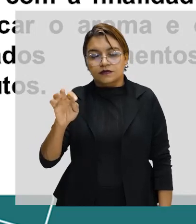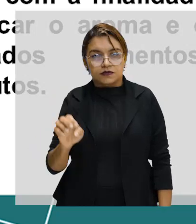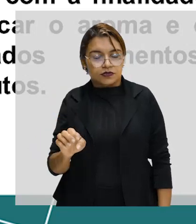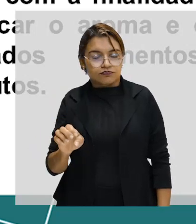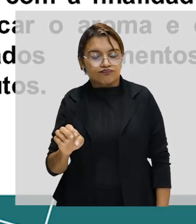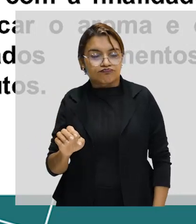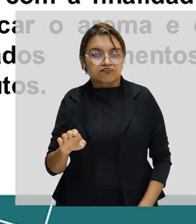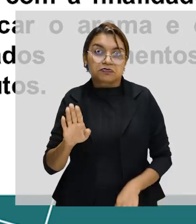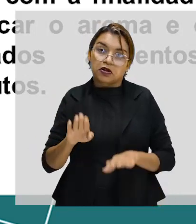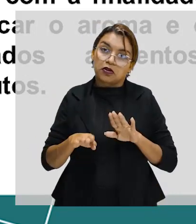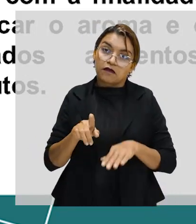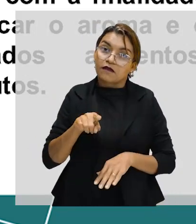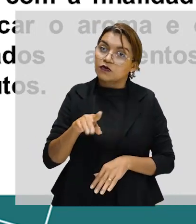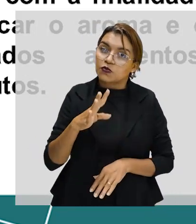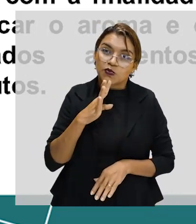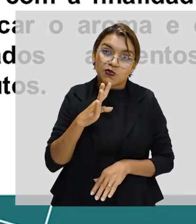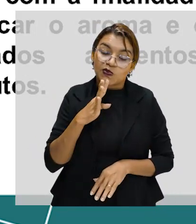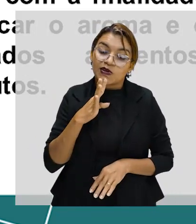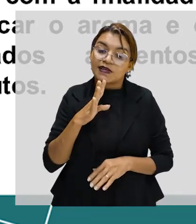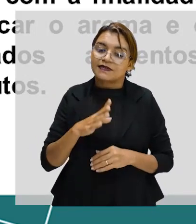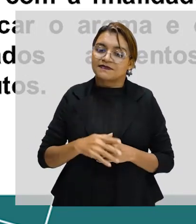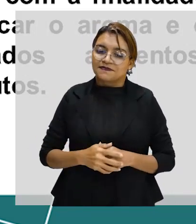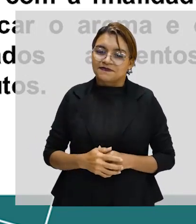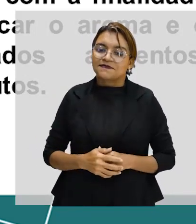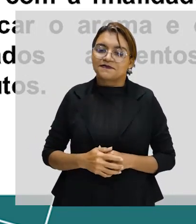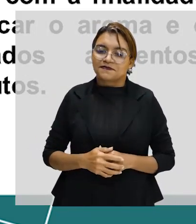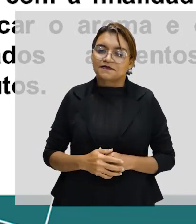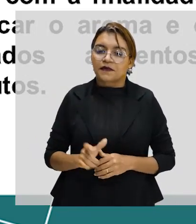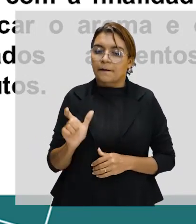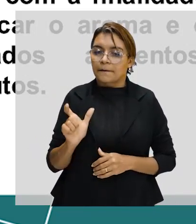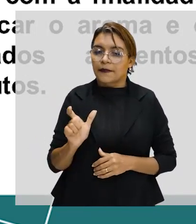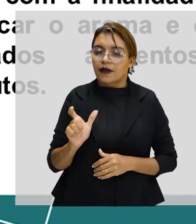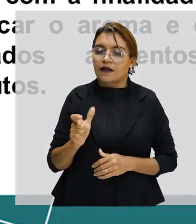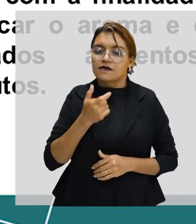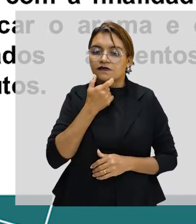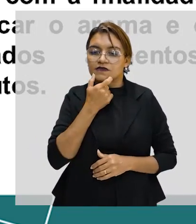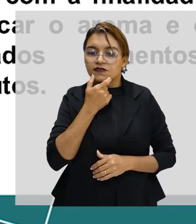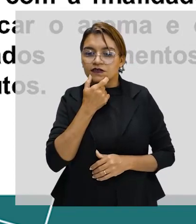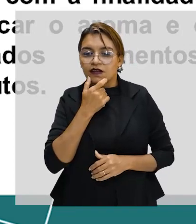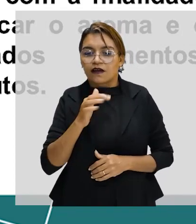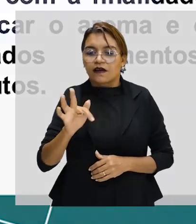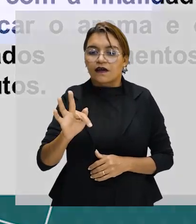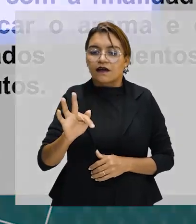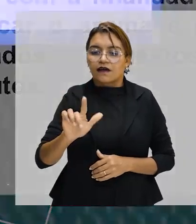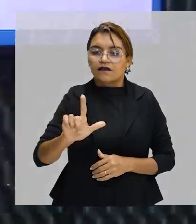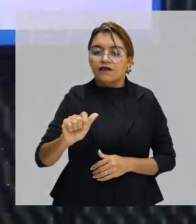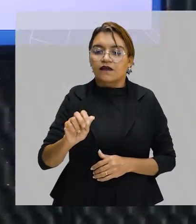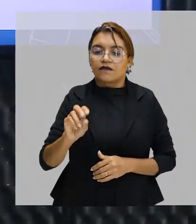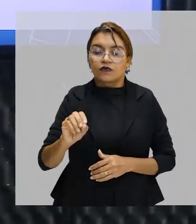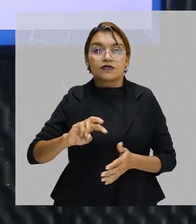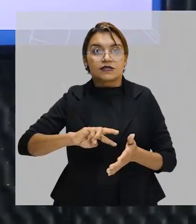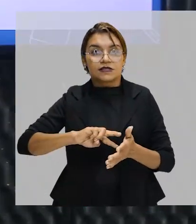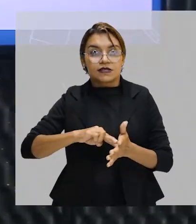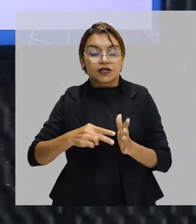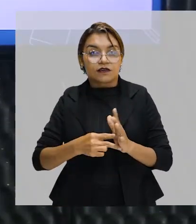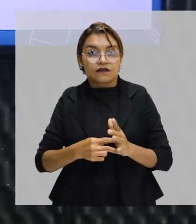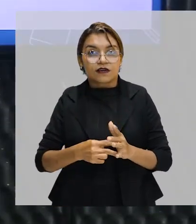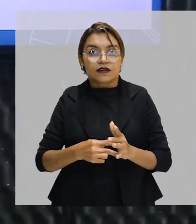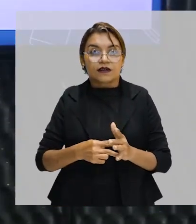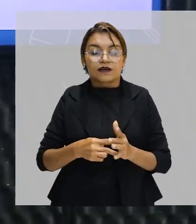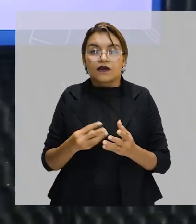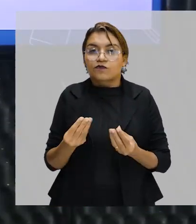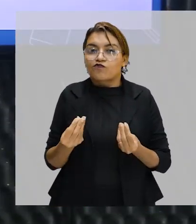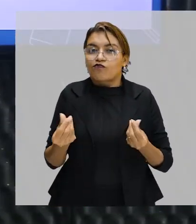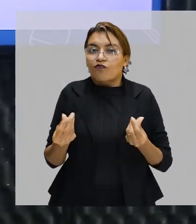não conheça ainda. Olha só, a palavra inglesa flavor significa sabor e aroma. Foi daí